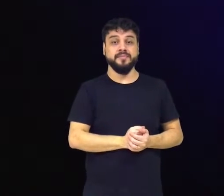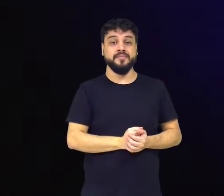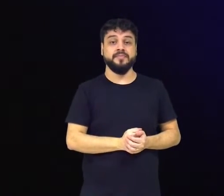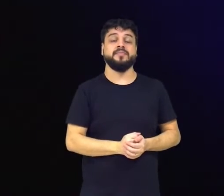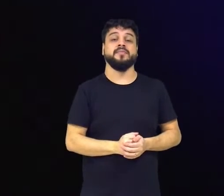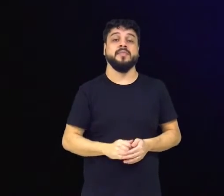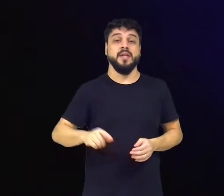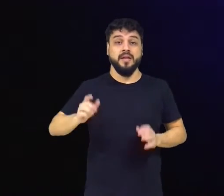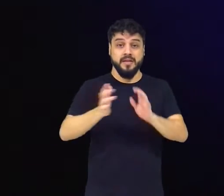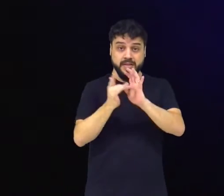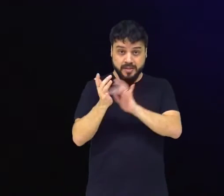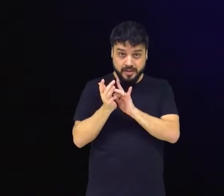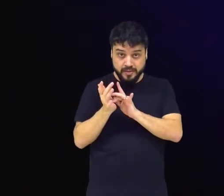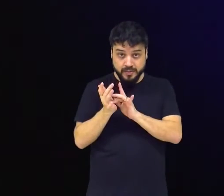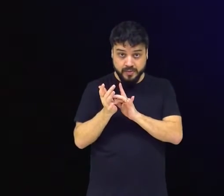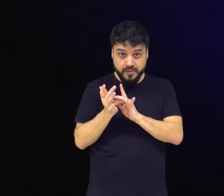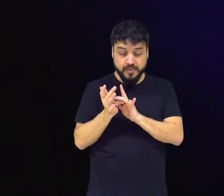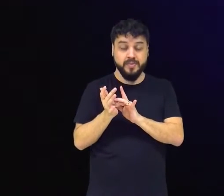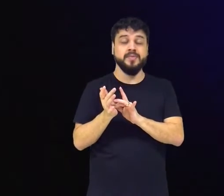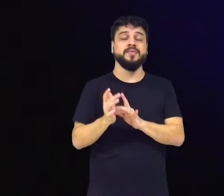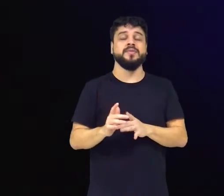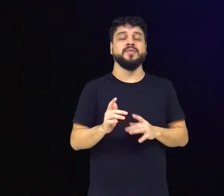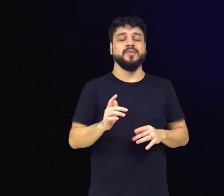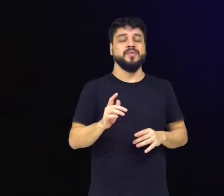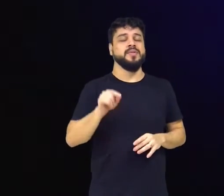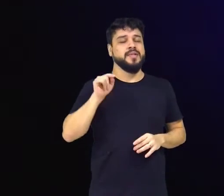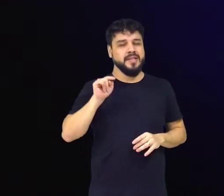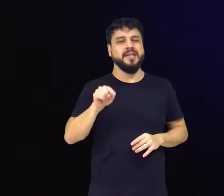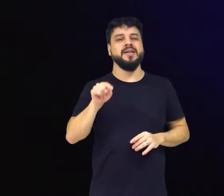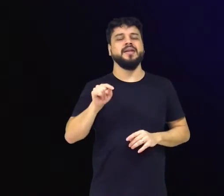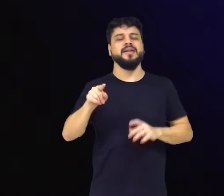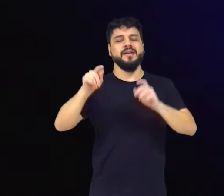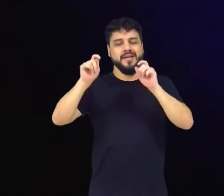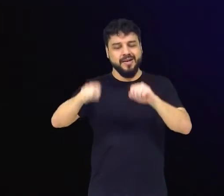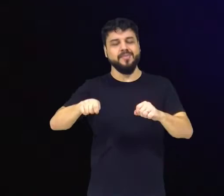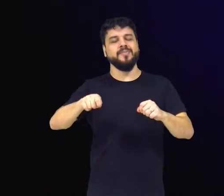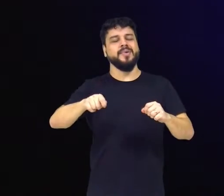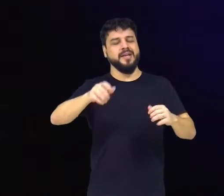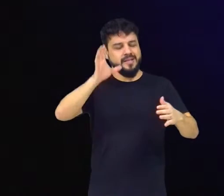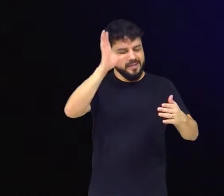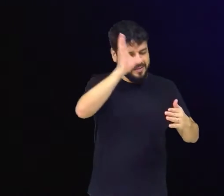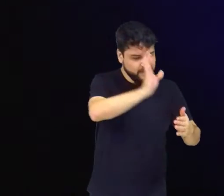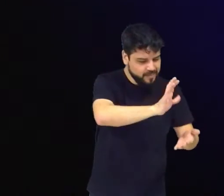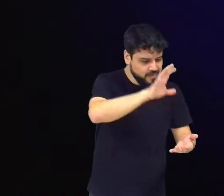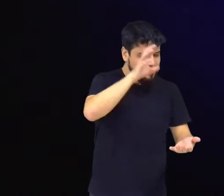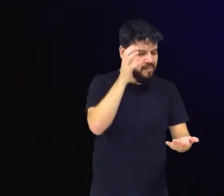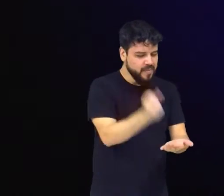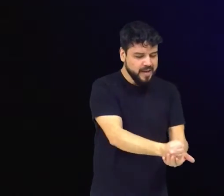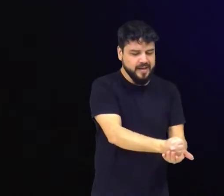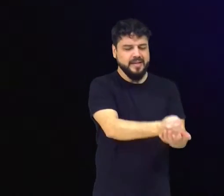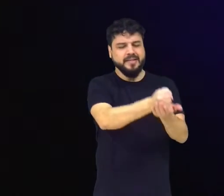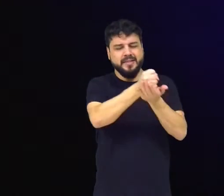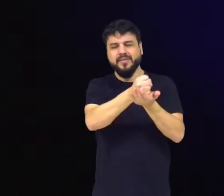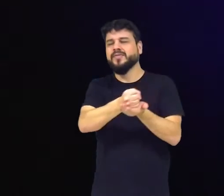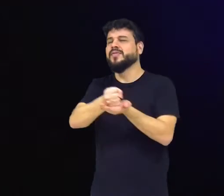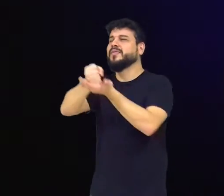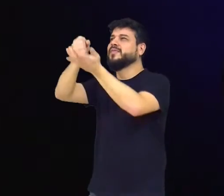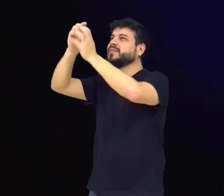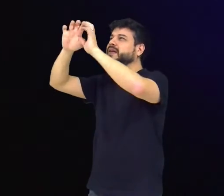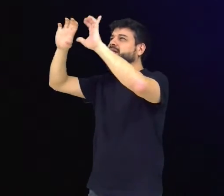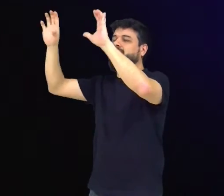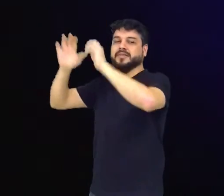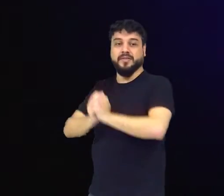e Salvador Jesus Cristo que está aplainado o caminho que nos leva até Deus. Em João 14, 6, Jesus diz